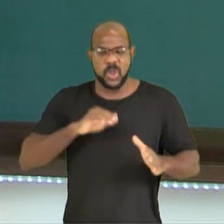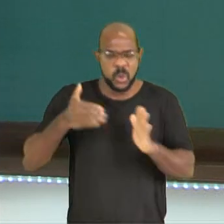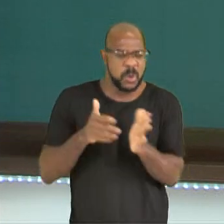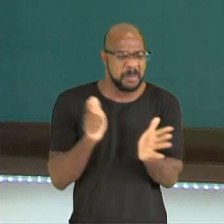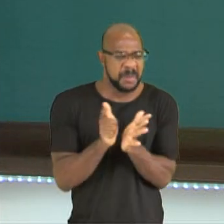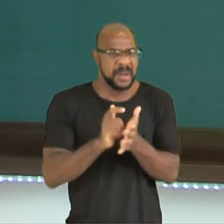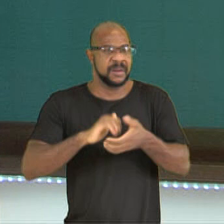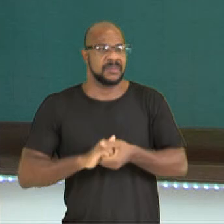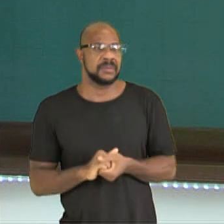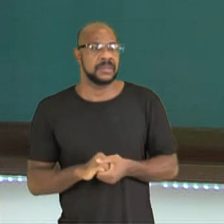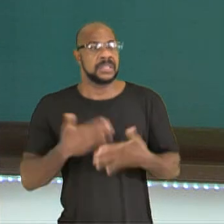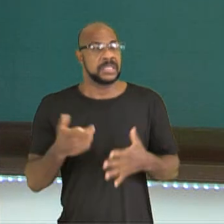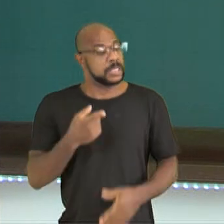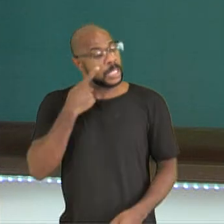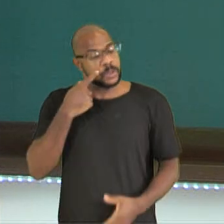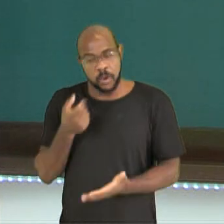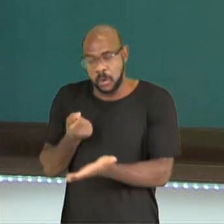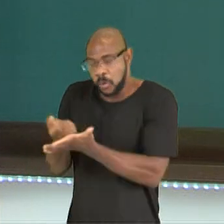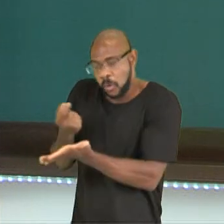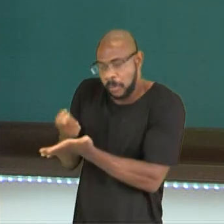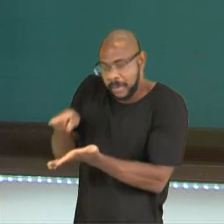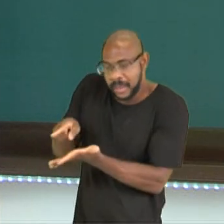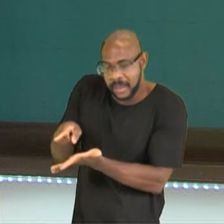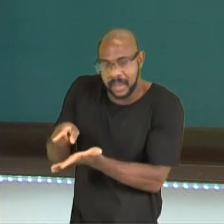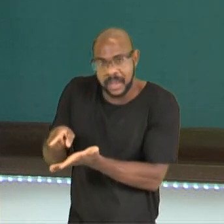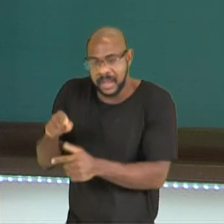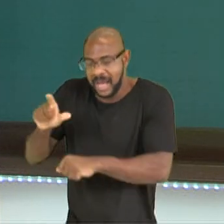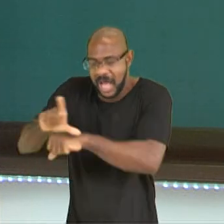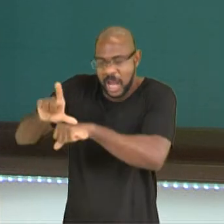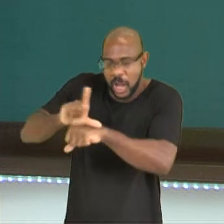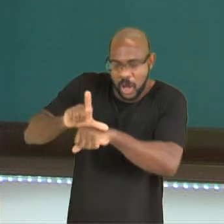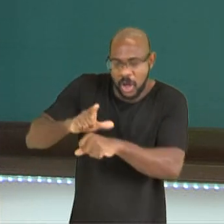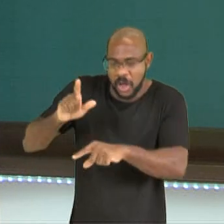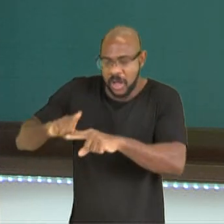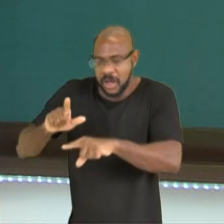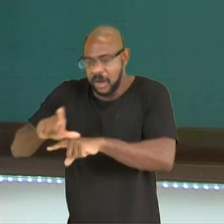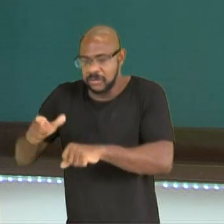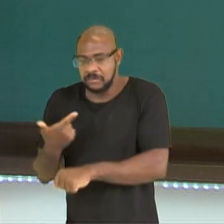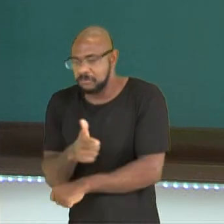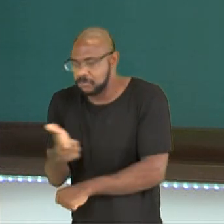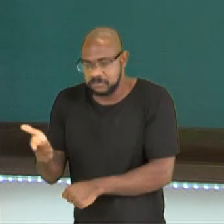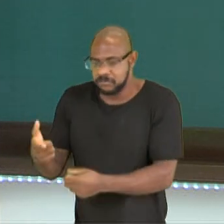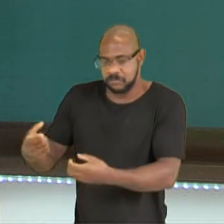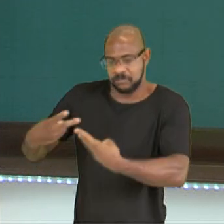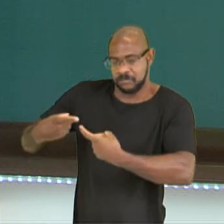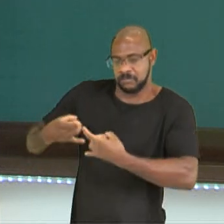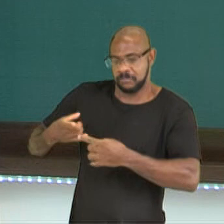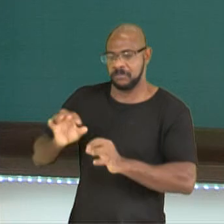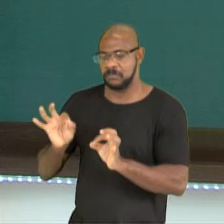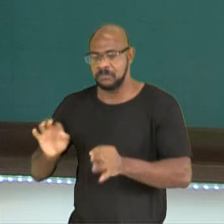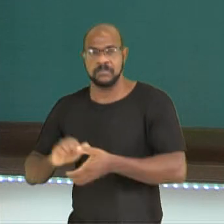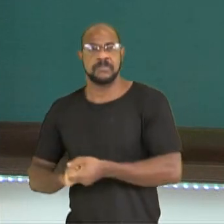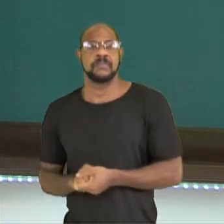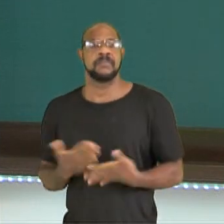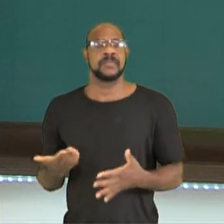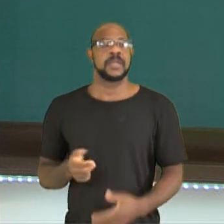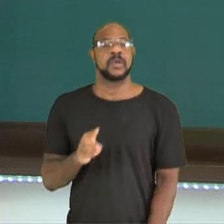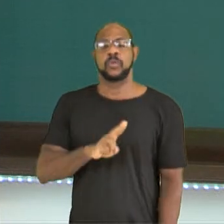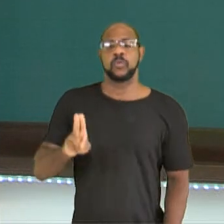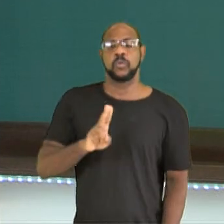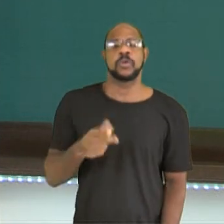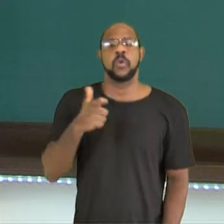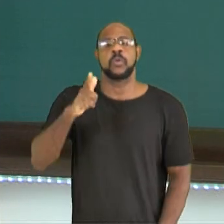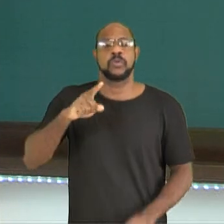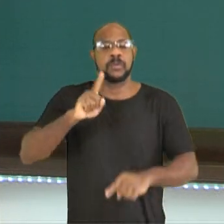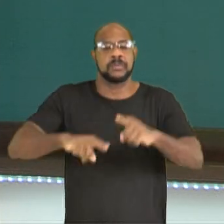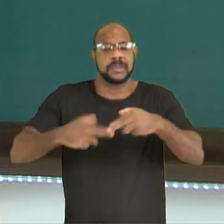papéis, e quando ele tentou comprar, as papelarias não venderam. Então ele tenta utilizar outros